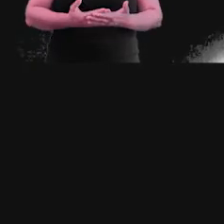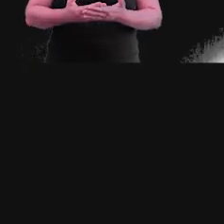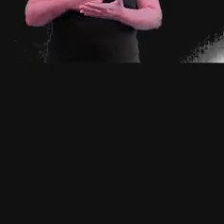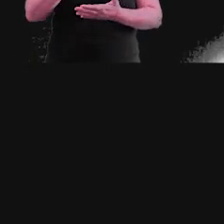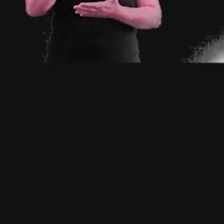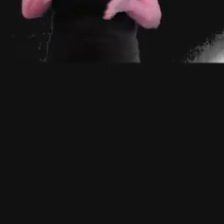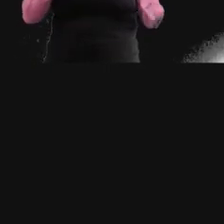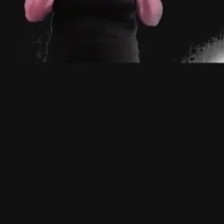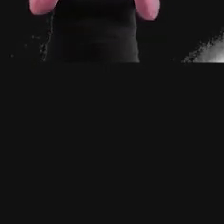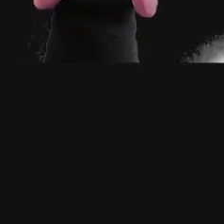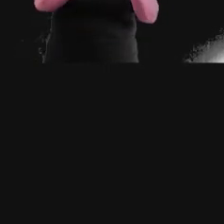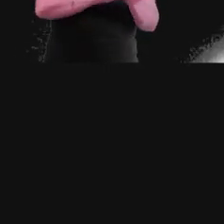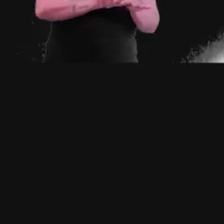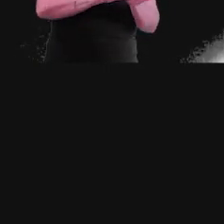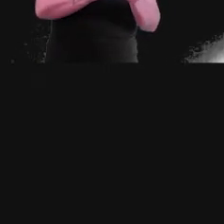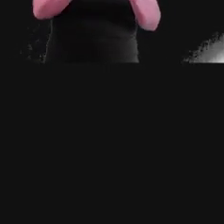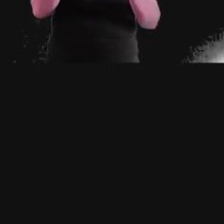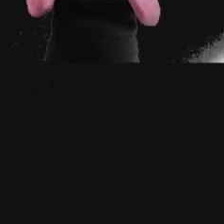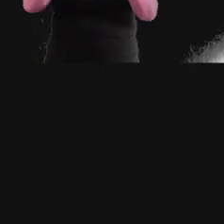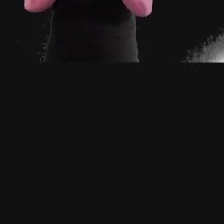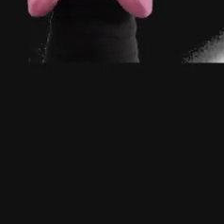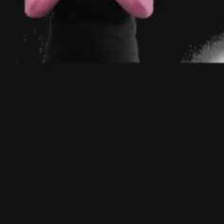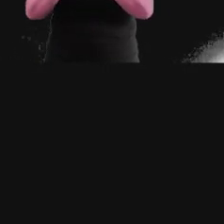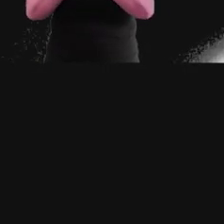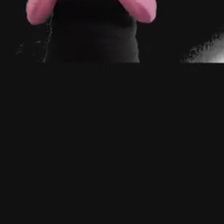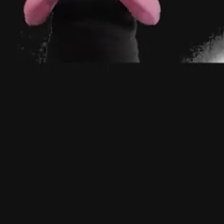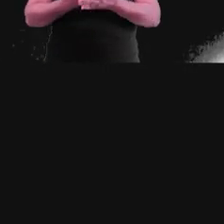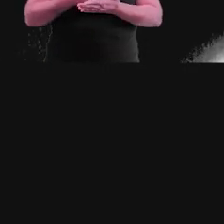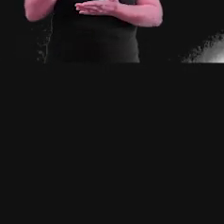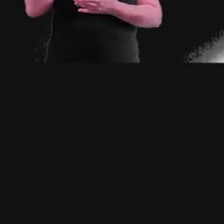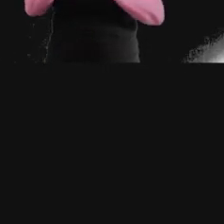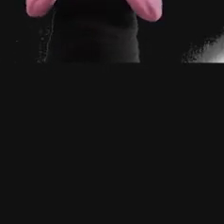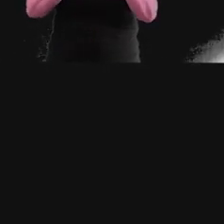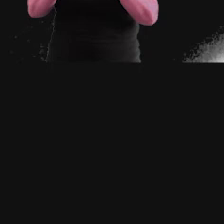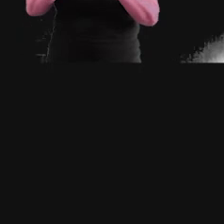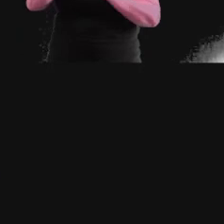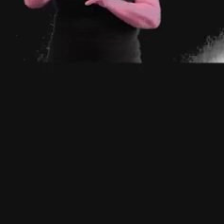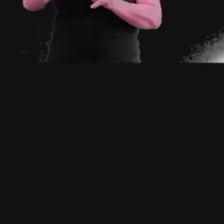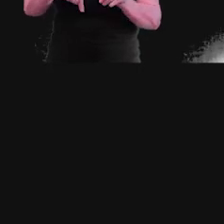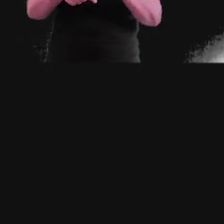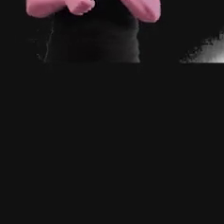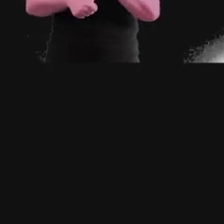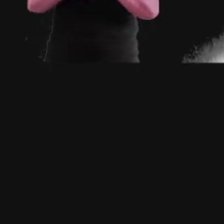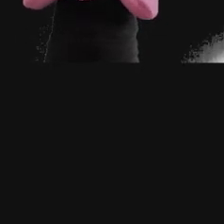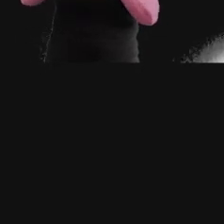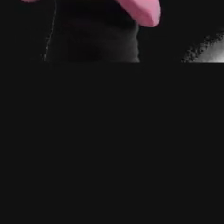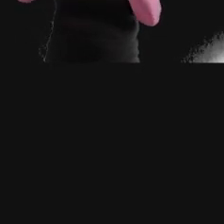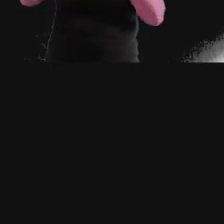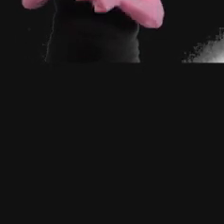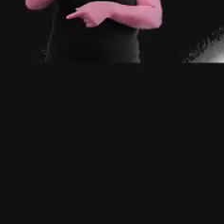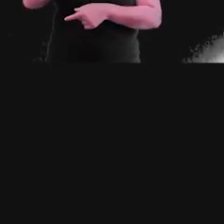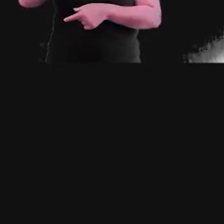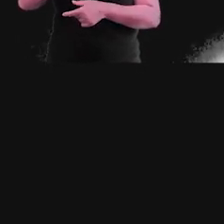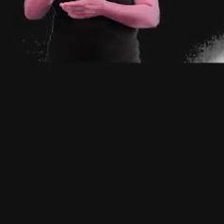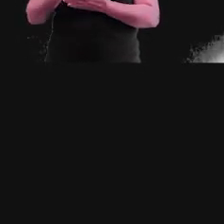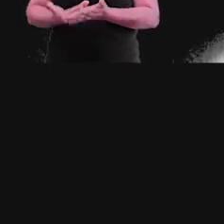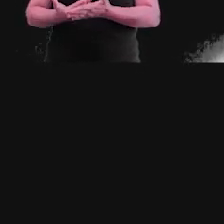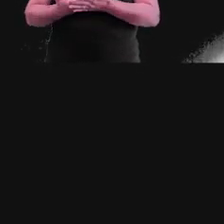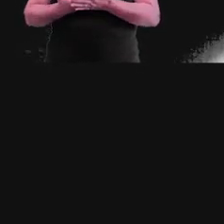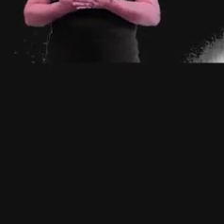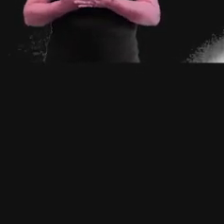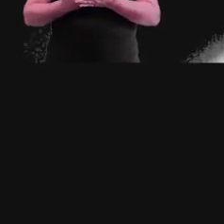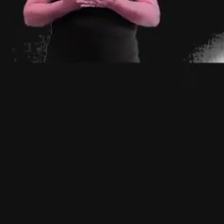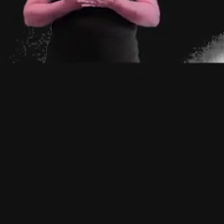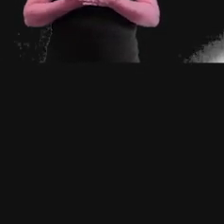E até emendando uma outra questão que se falava há pouco sobre o financiamento e as políticas públicas